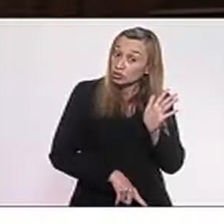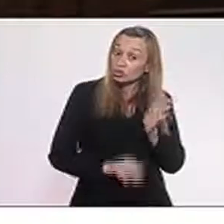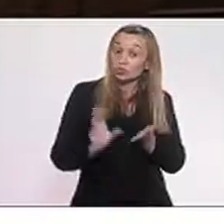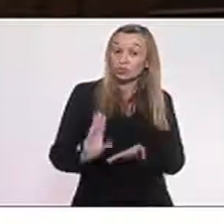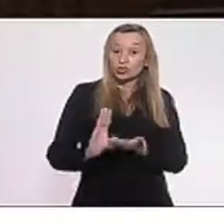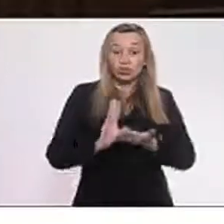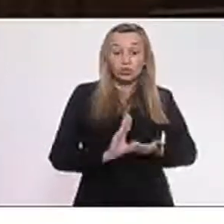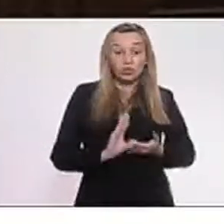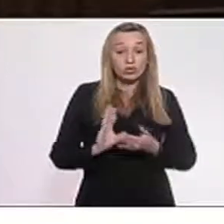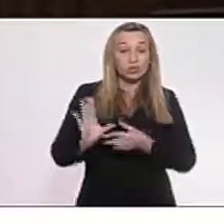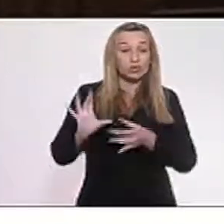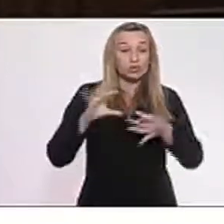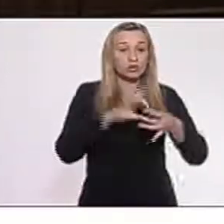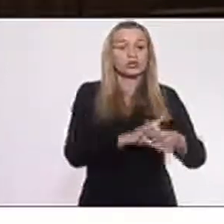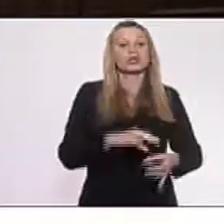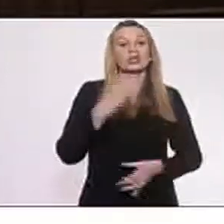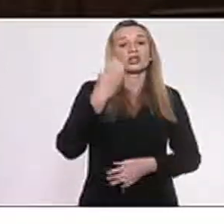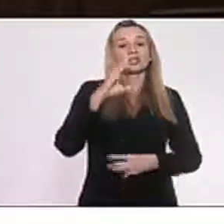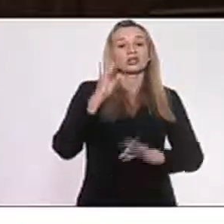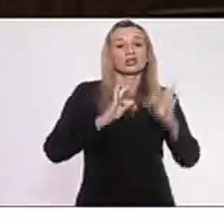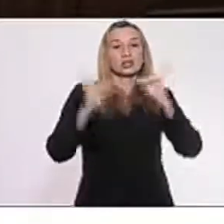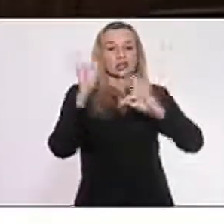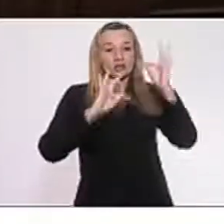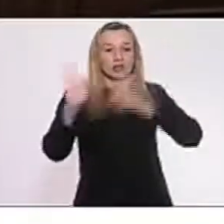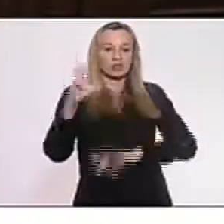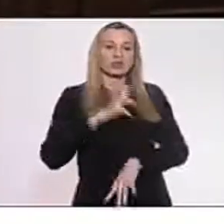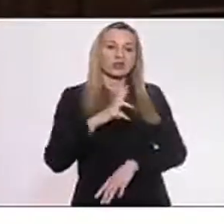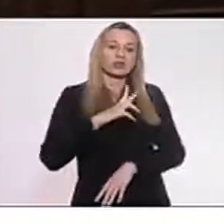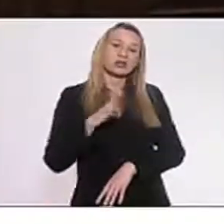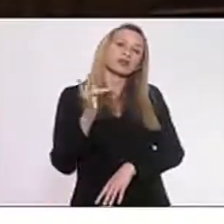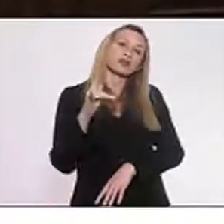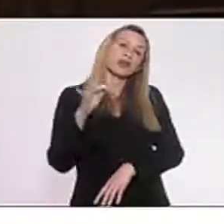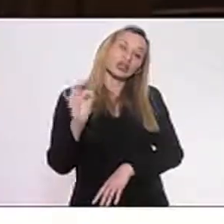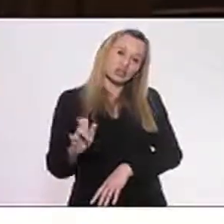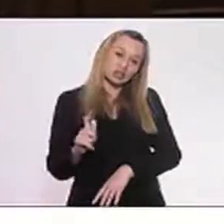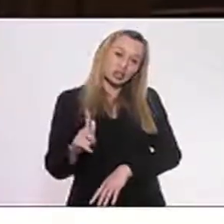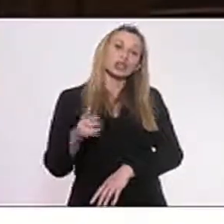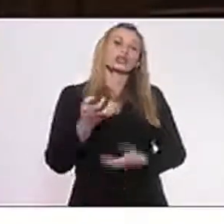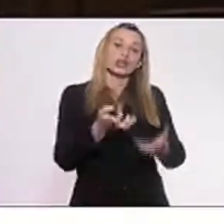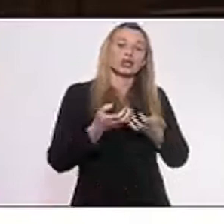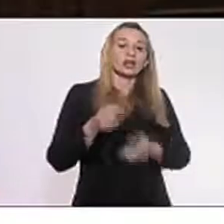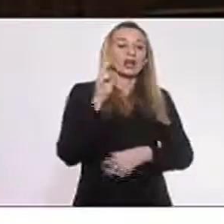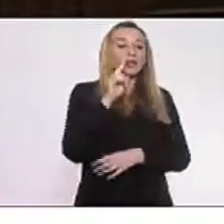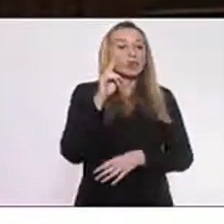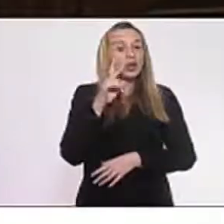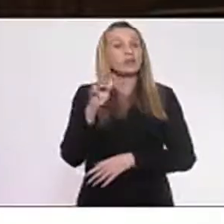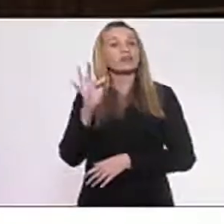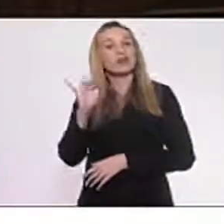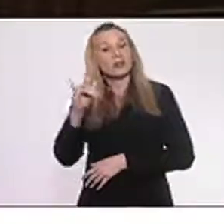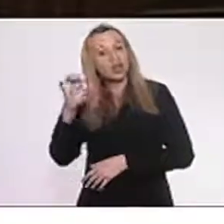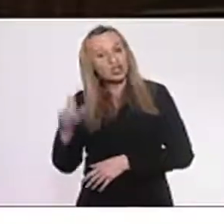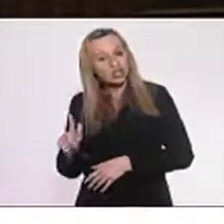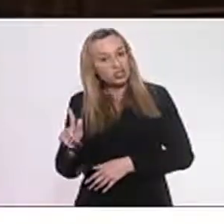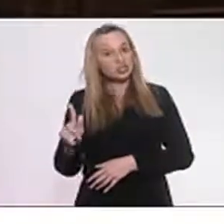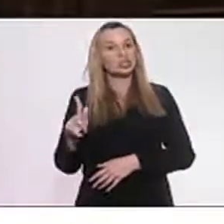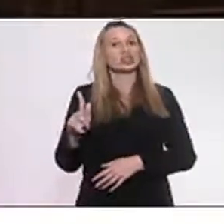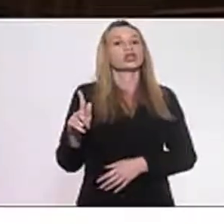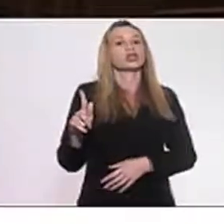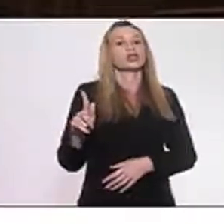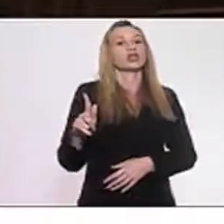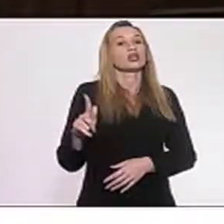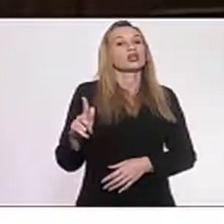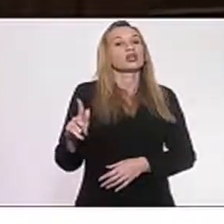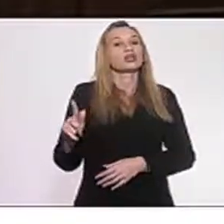recursos vinculados à ciência e tecnologia, particularmente à FAPERJ. Eu quero lembrar que a FAPERJ dispõe